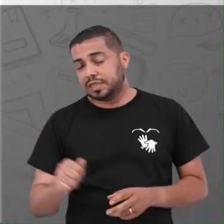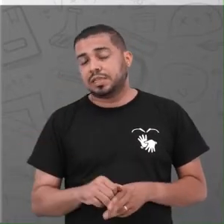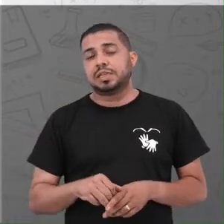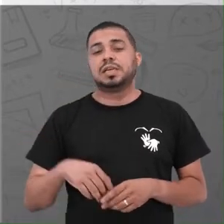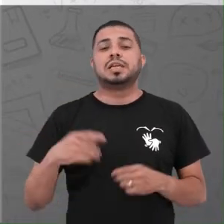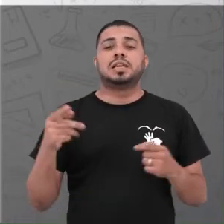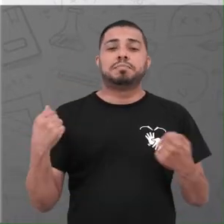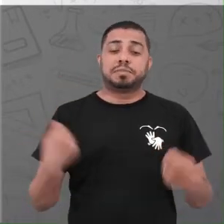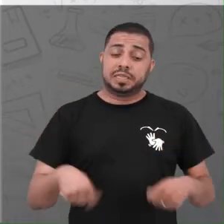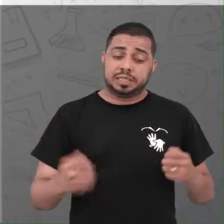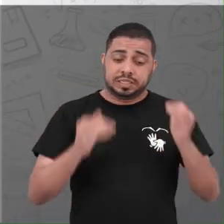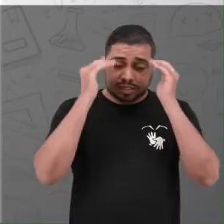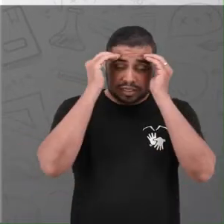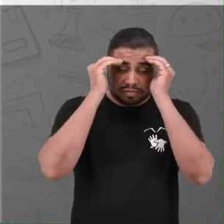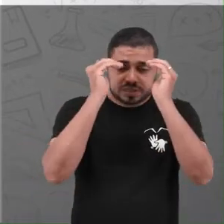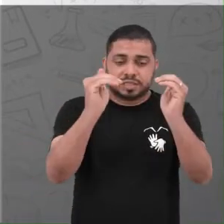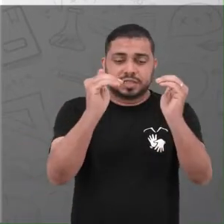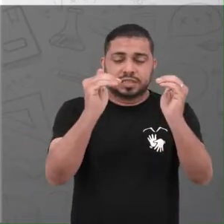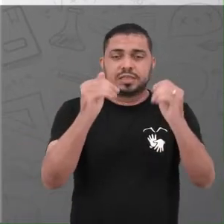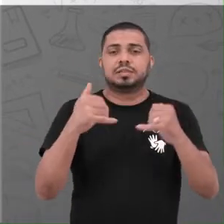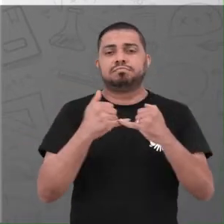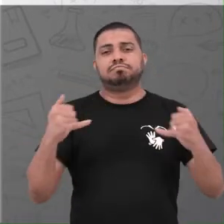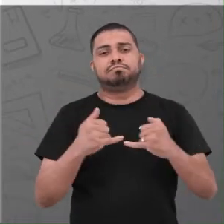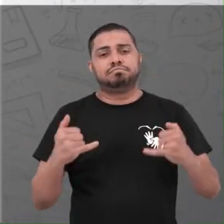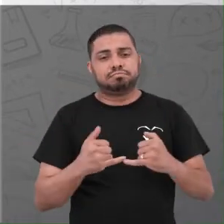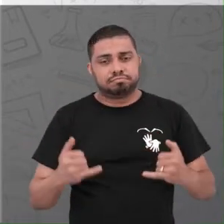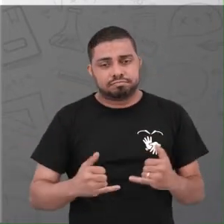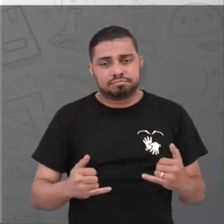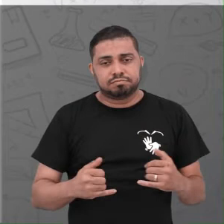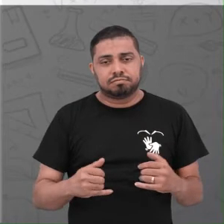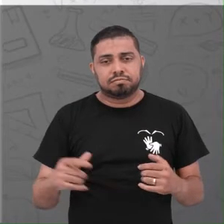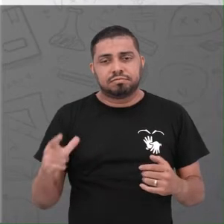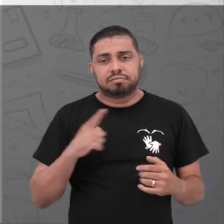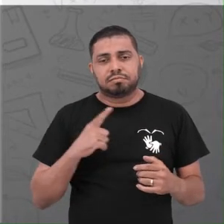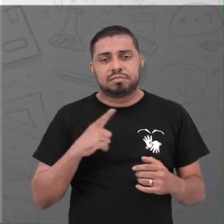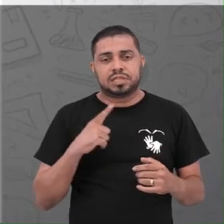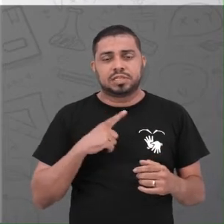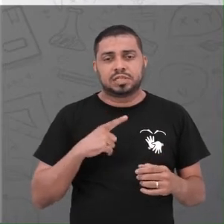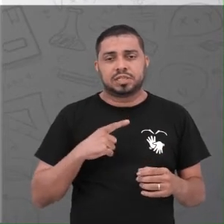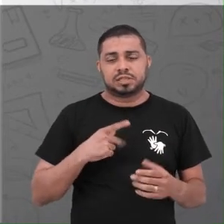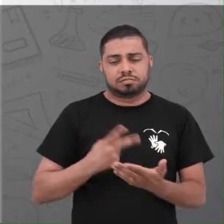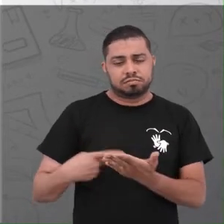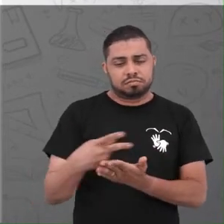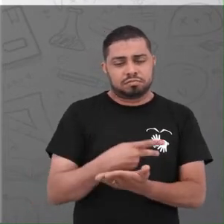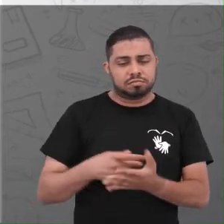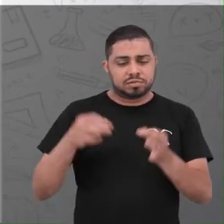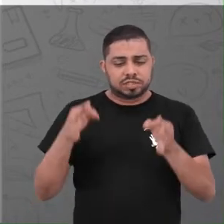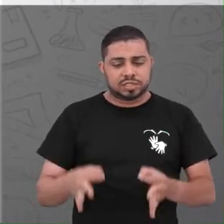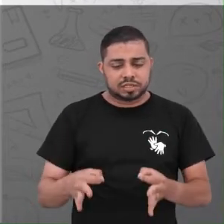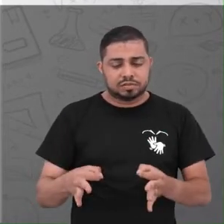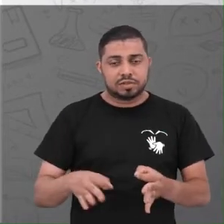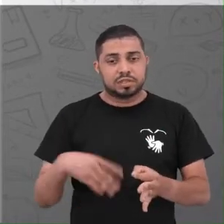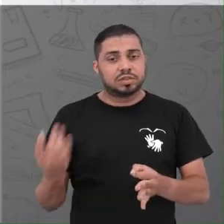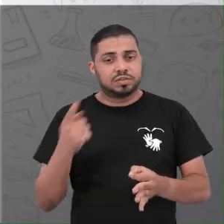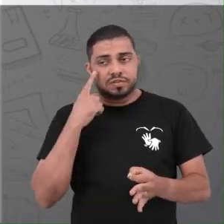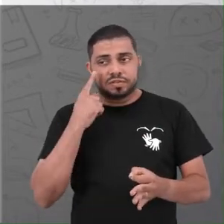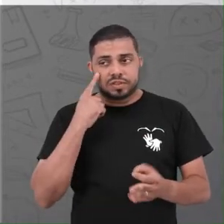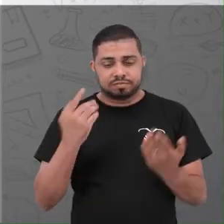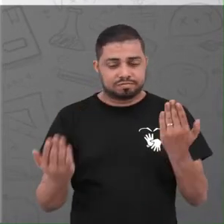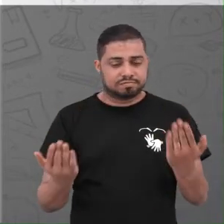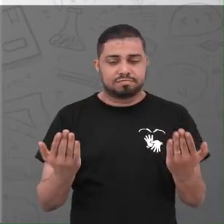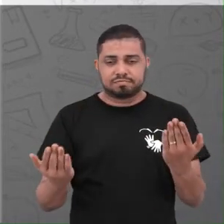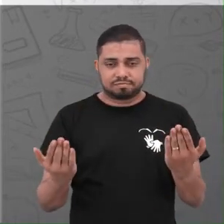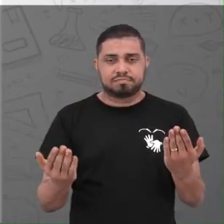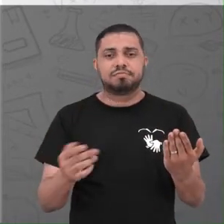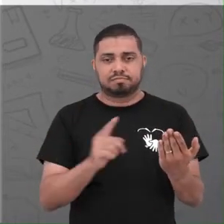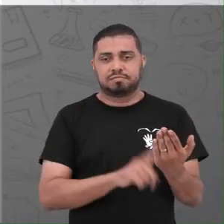elas devem respeitar esse alinhamento para manter também a legibilidade do desenho. Então, nessas duas situações, as cotas